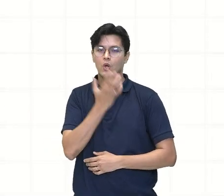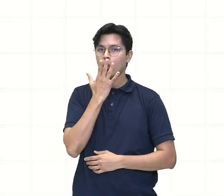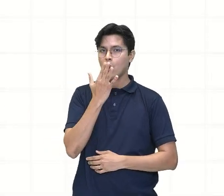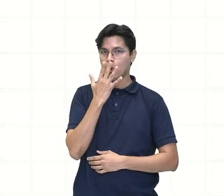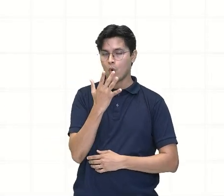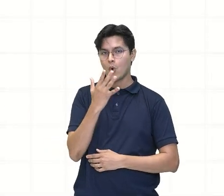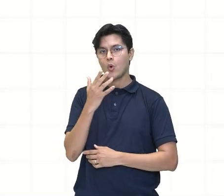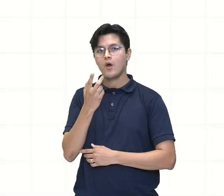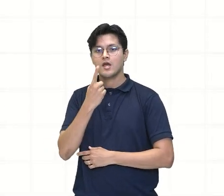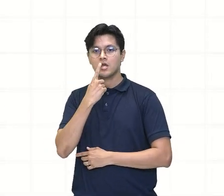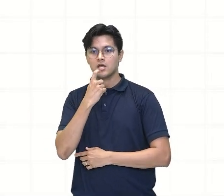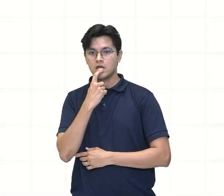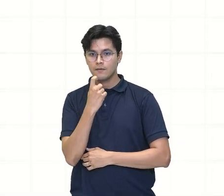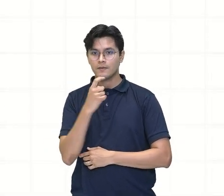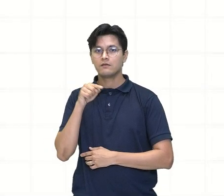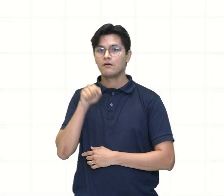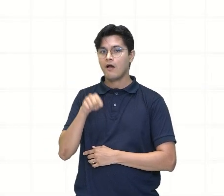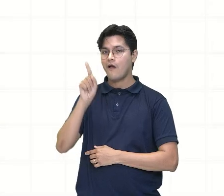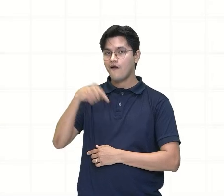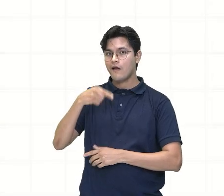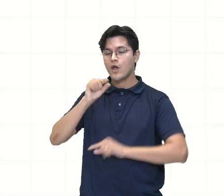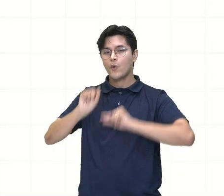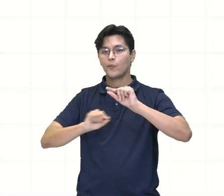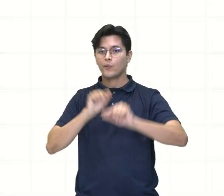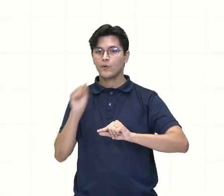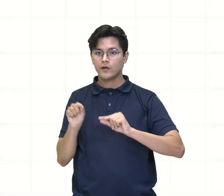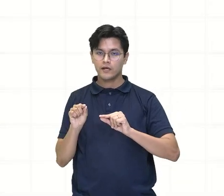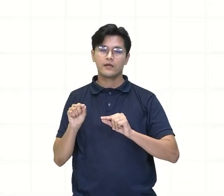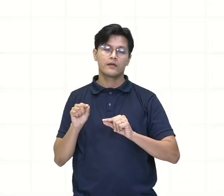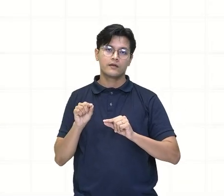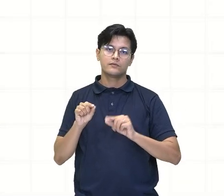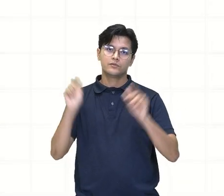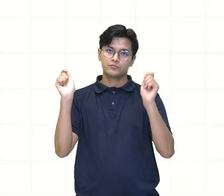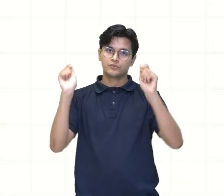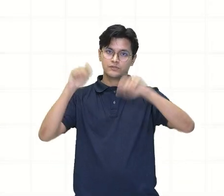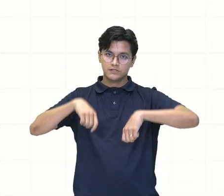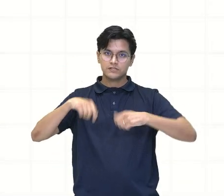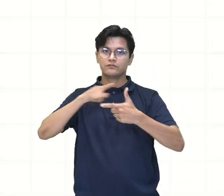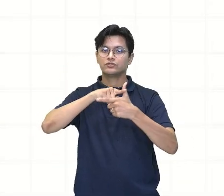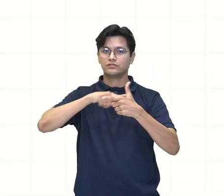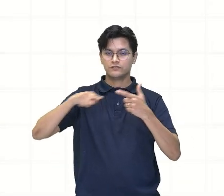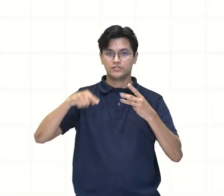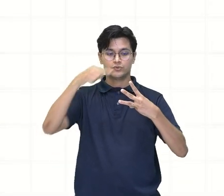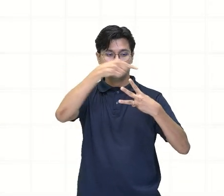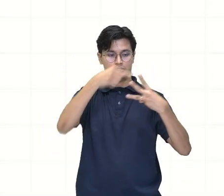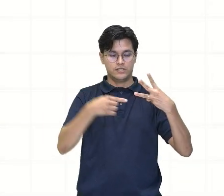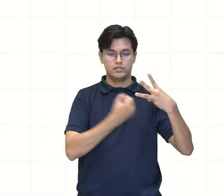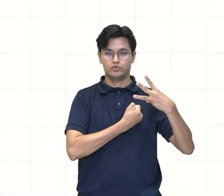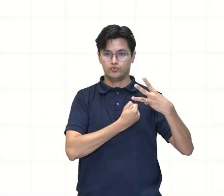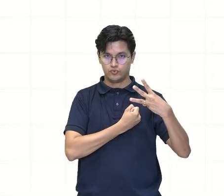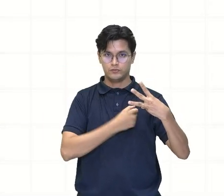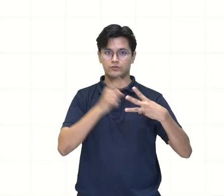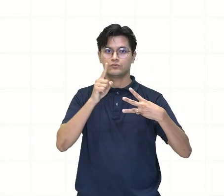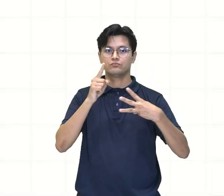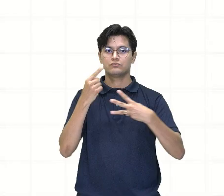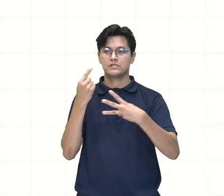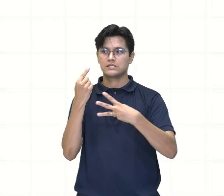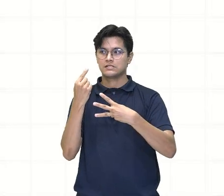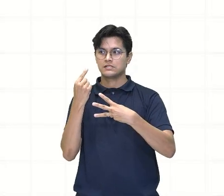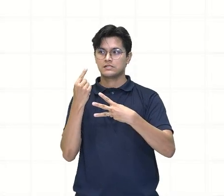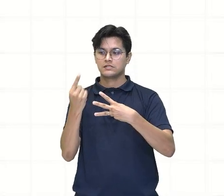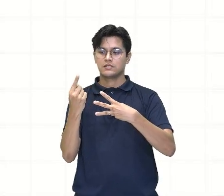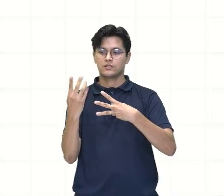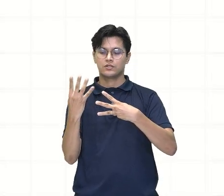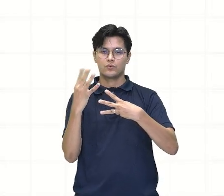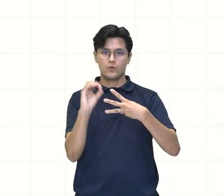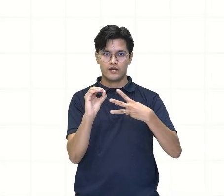eu dividi os 3 números ao mesmo tempo. Tá? Aqui eu dividi tanto 140 como 120